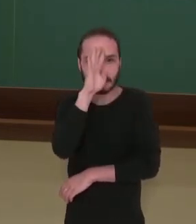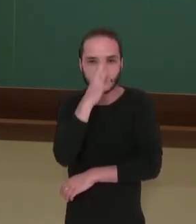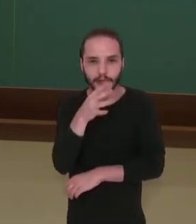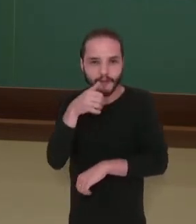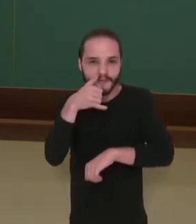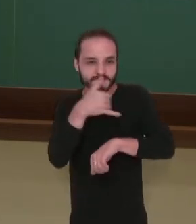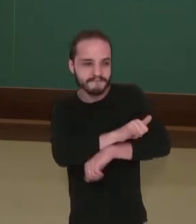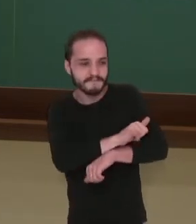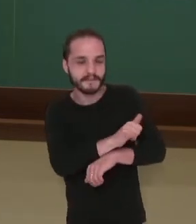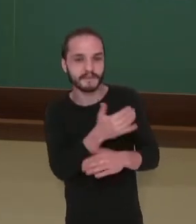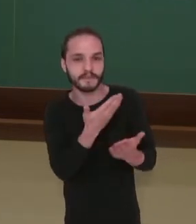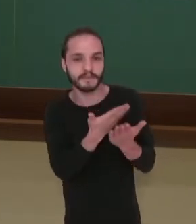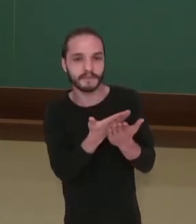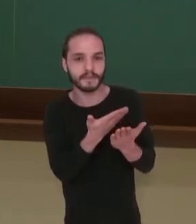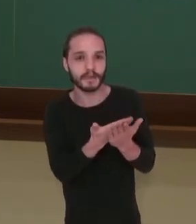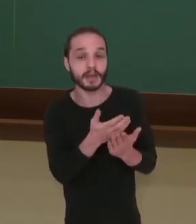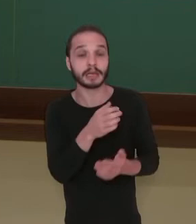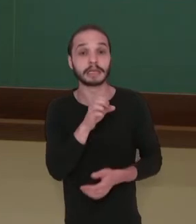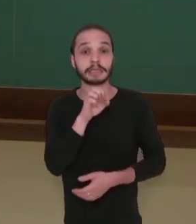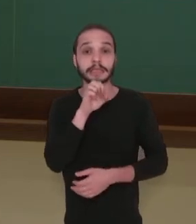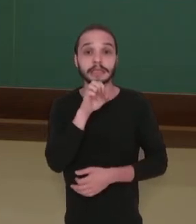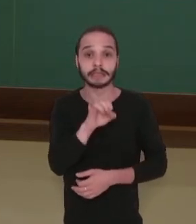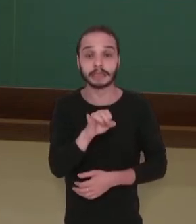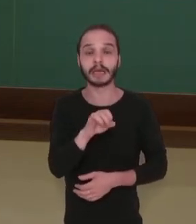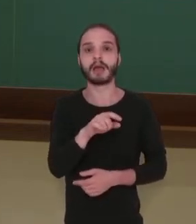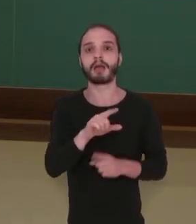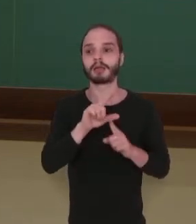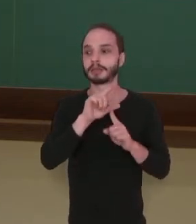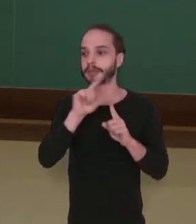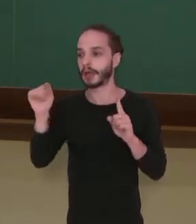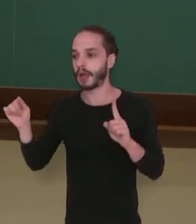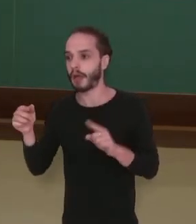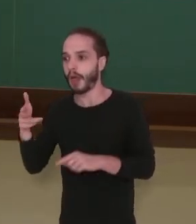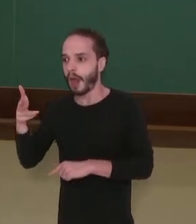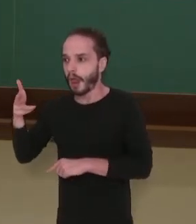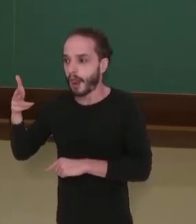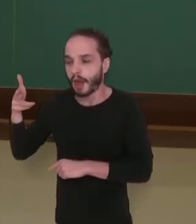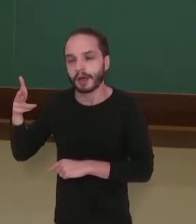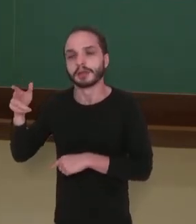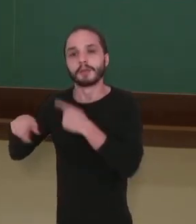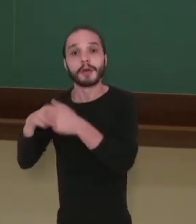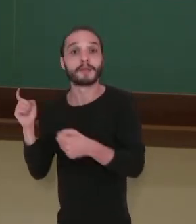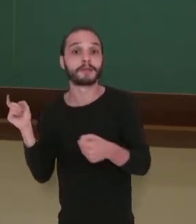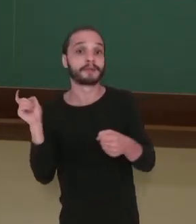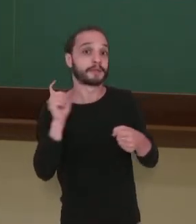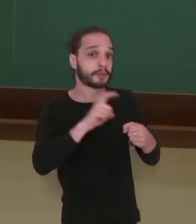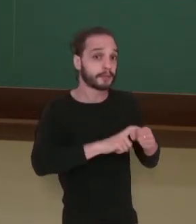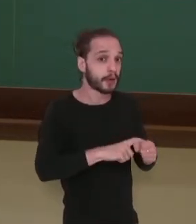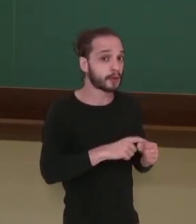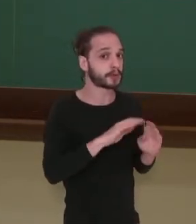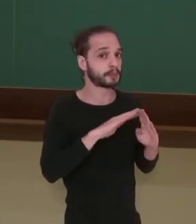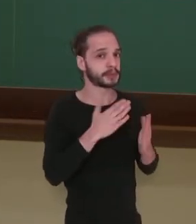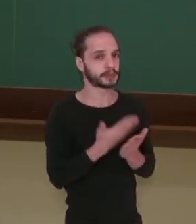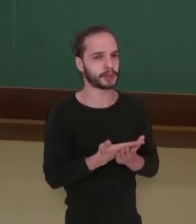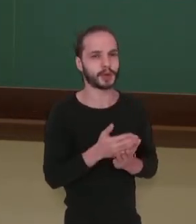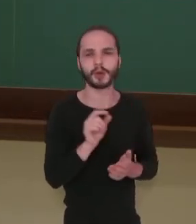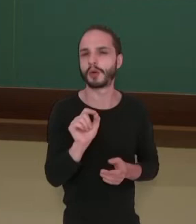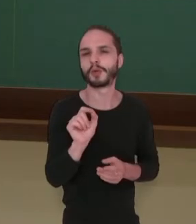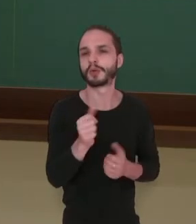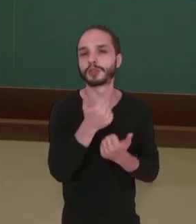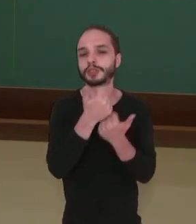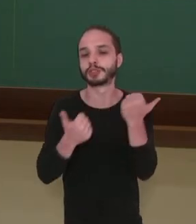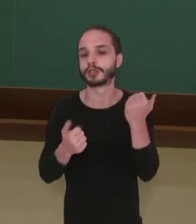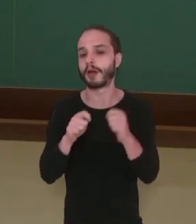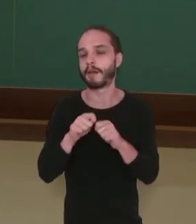Digamos, na possibilidade de que eles saíram, foram assaltados e voltaram para a escola depois do assalto. O que o diretor vai